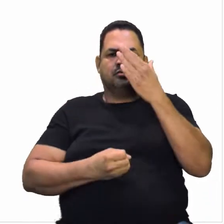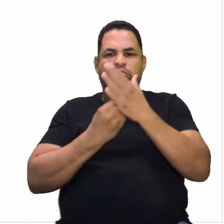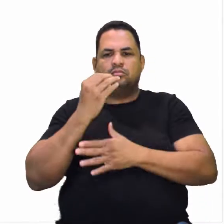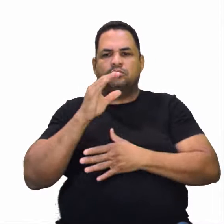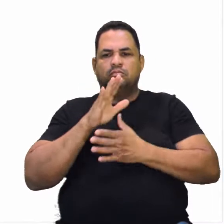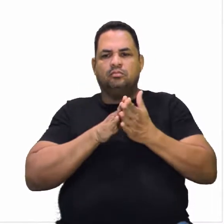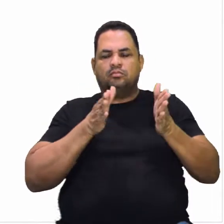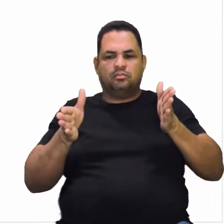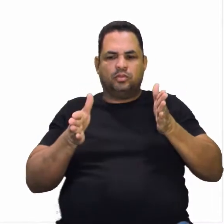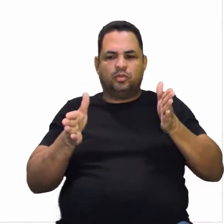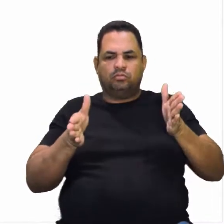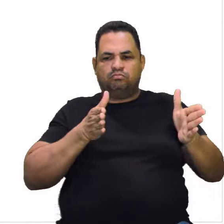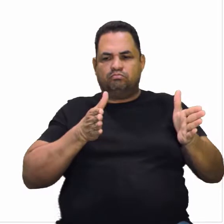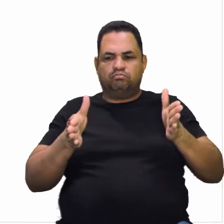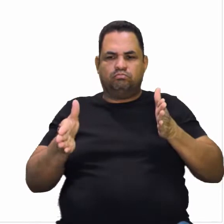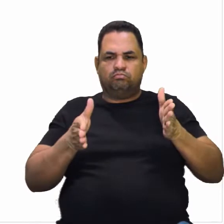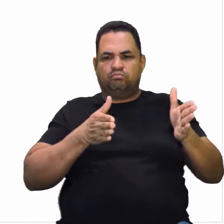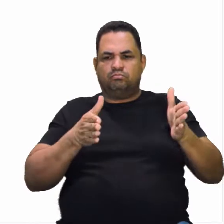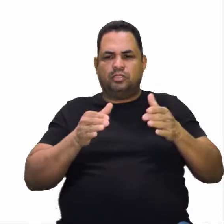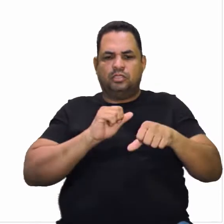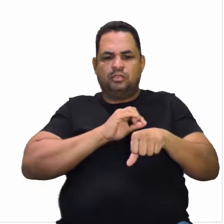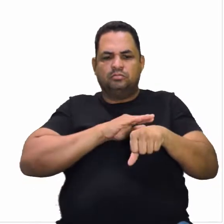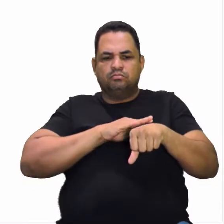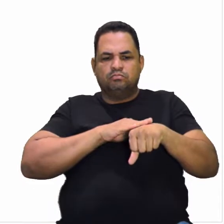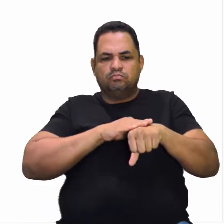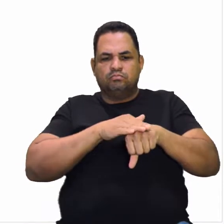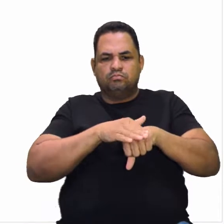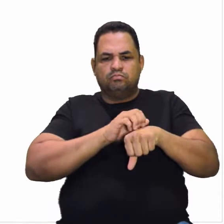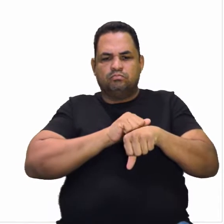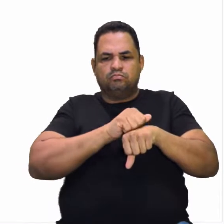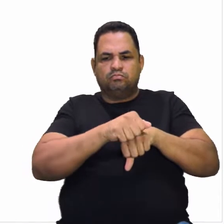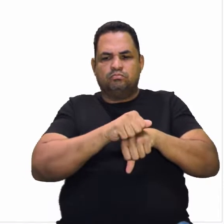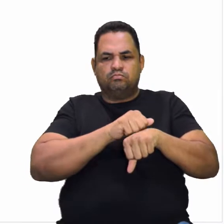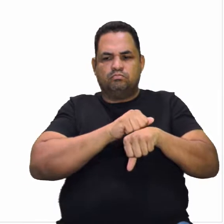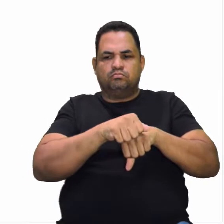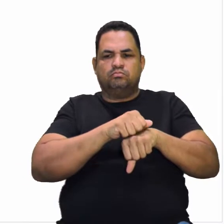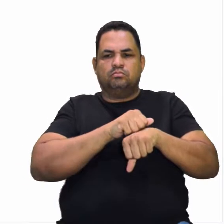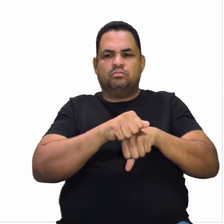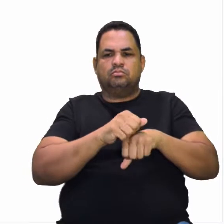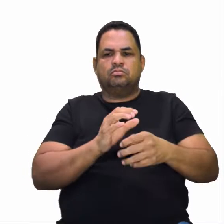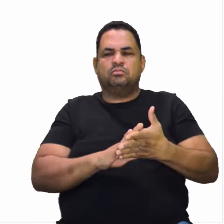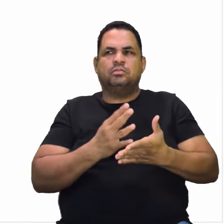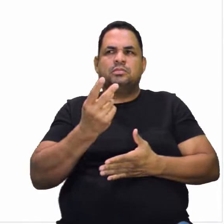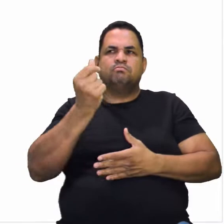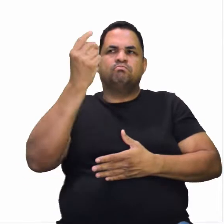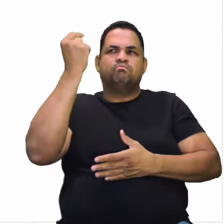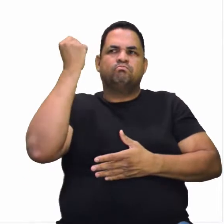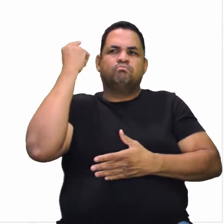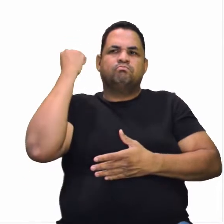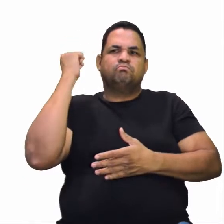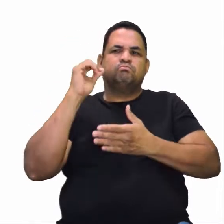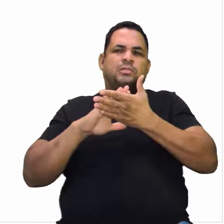período paleolítico. Olha, lá na antiguidade, lá na pré-história, esses